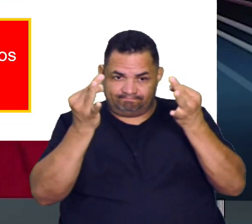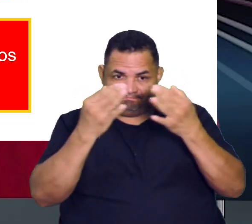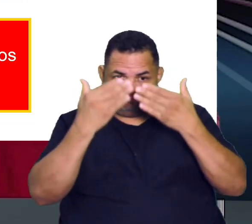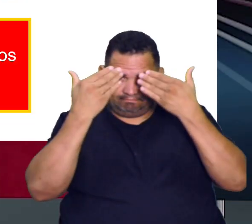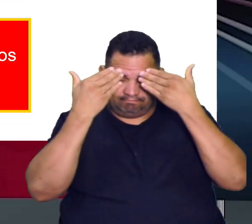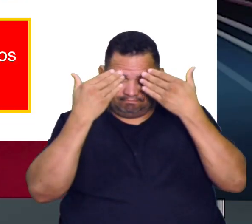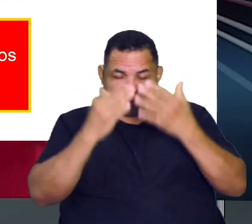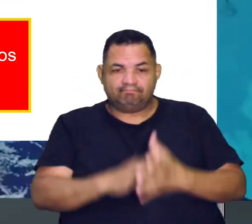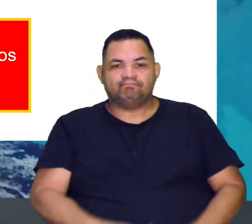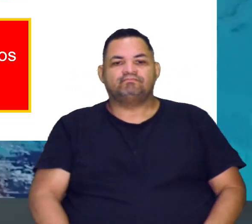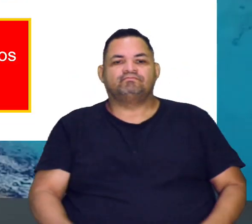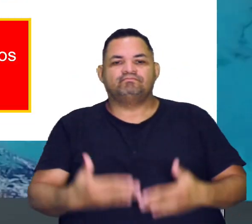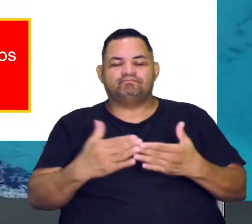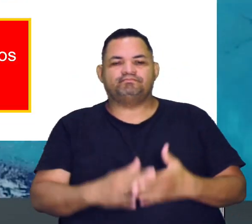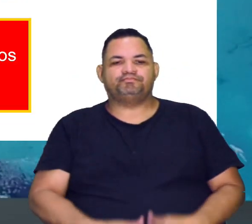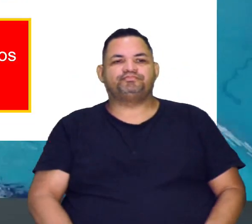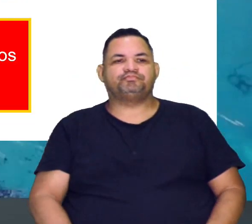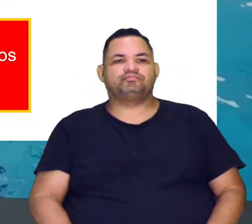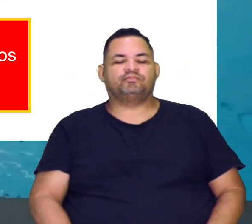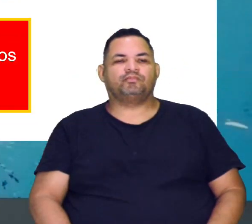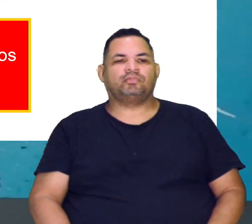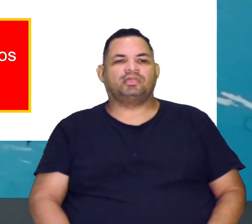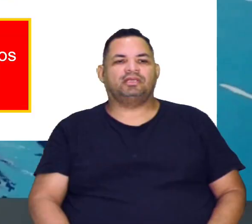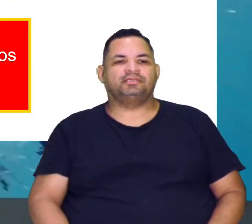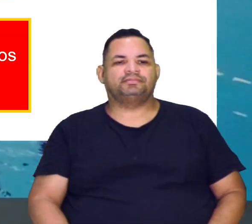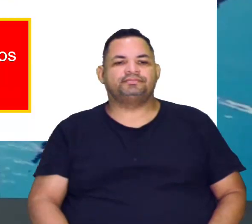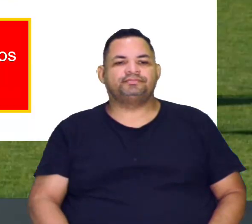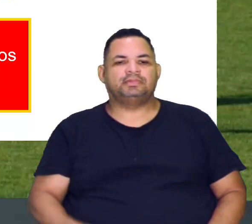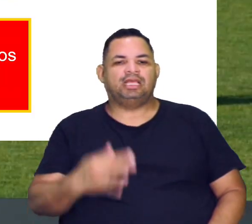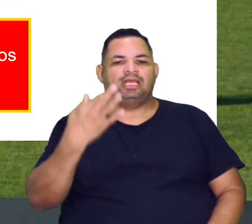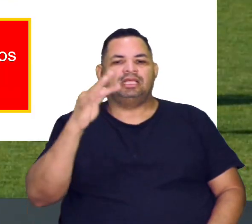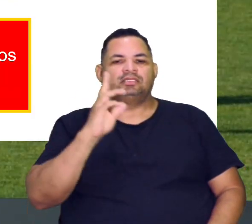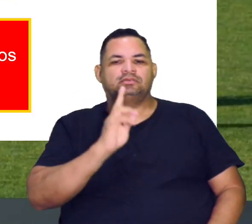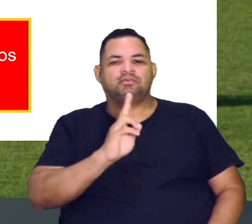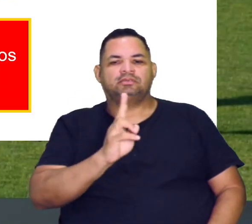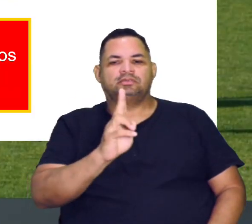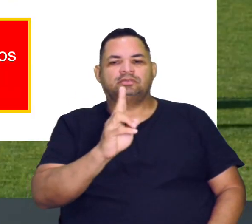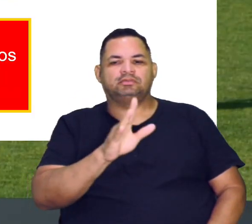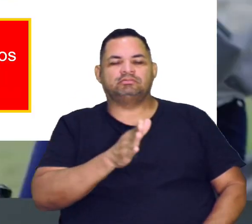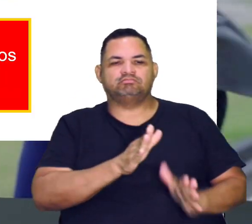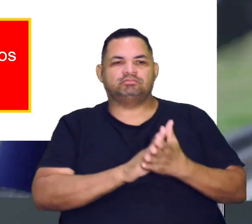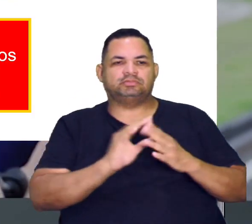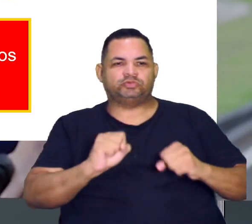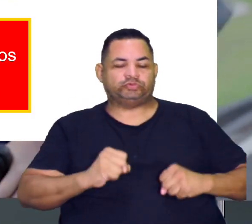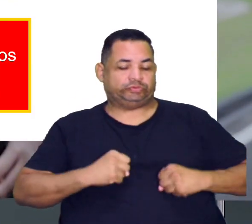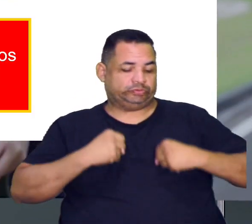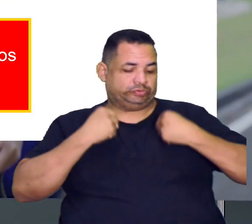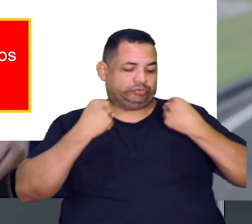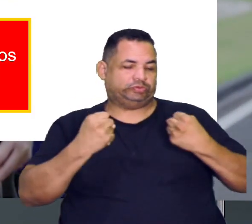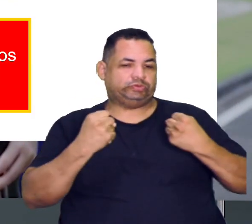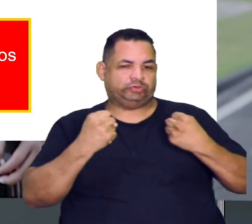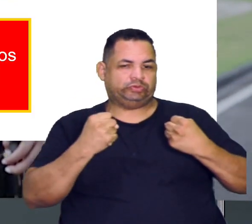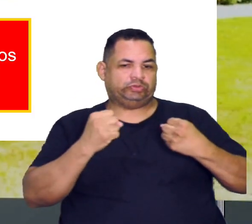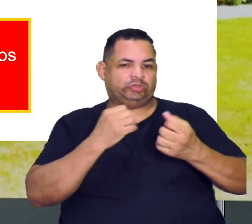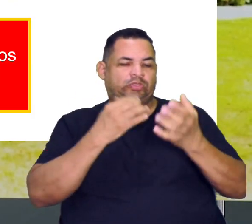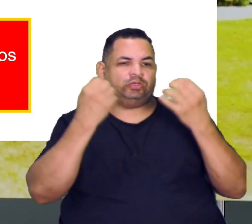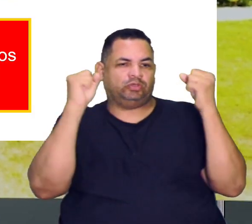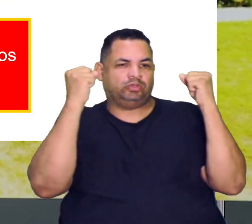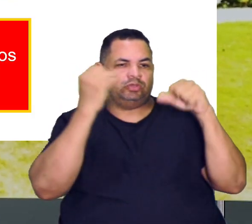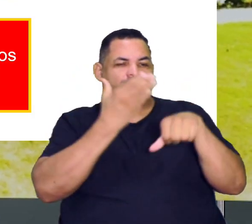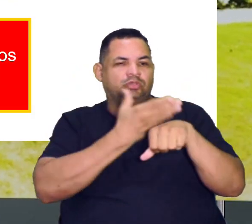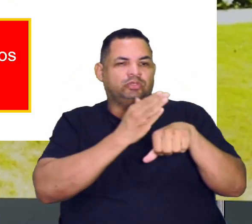bem vermelha, bem destacada para você entender que a dor percebida durante esse período de esforços físicos e